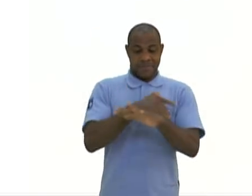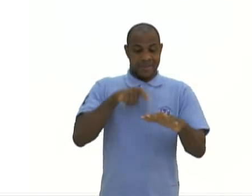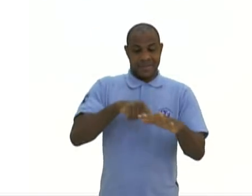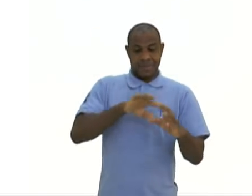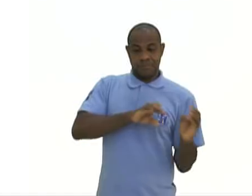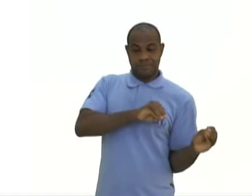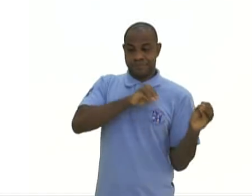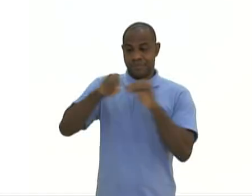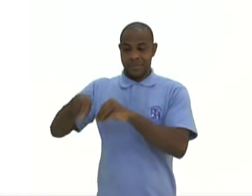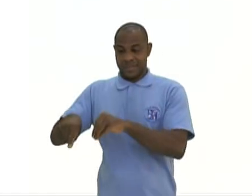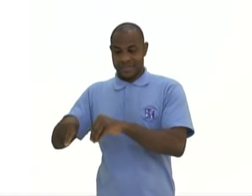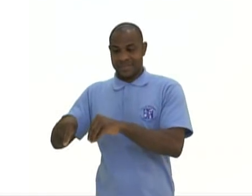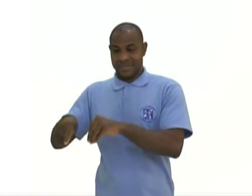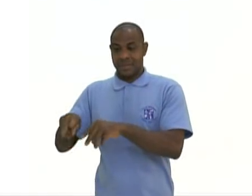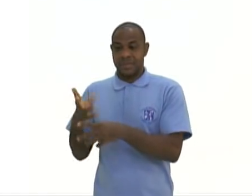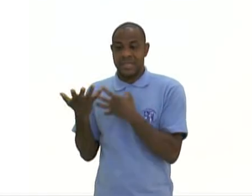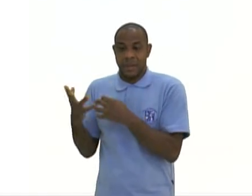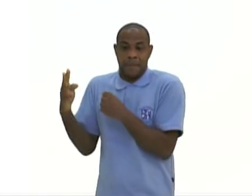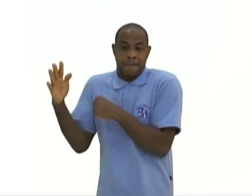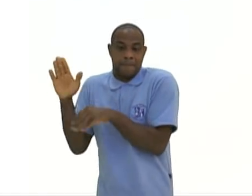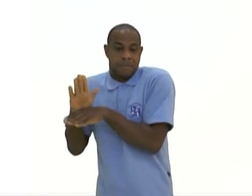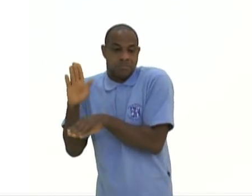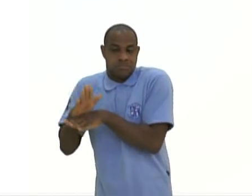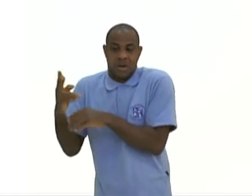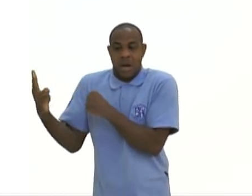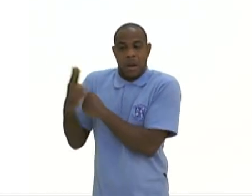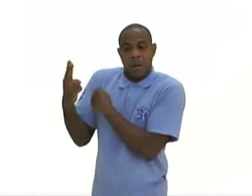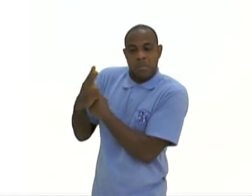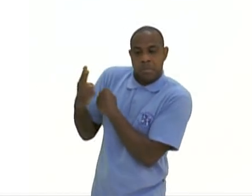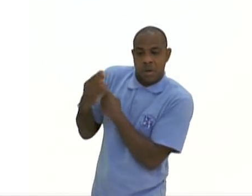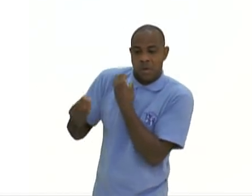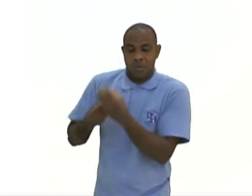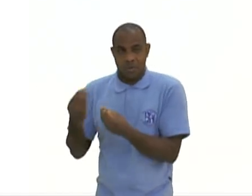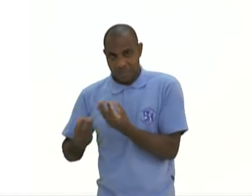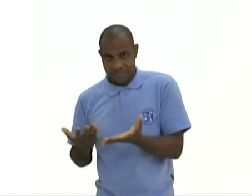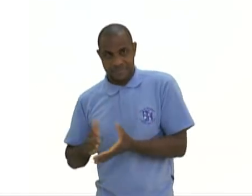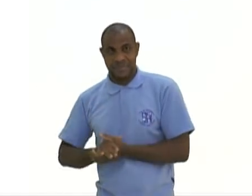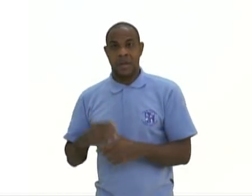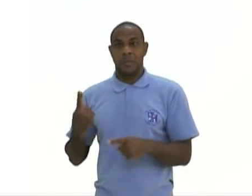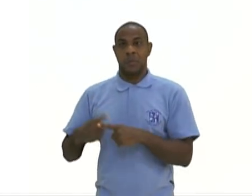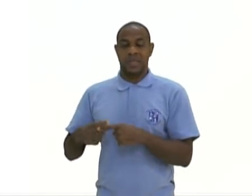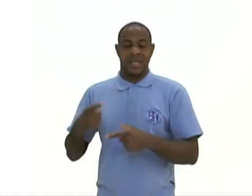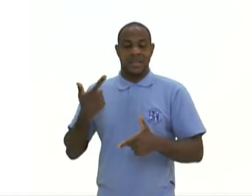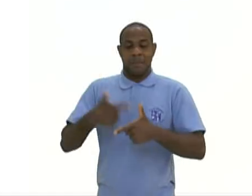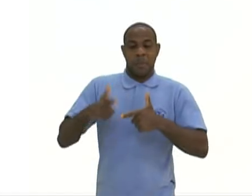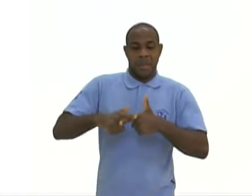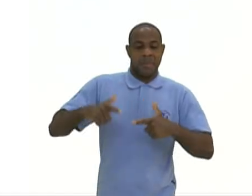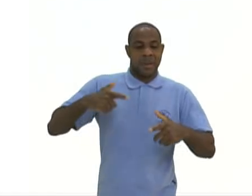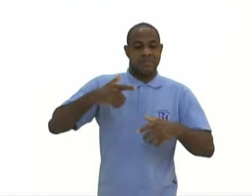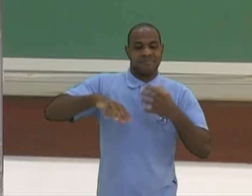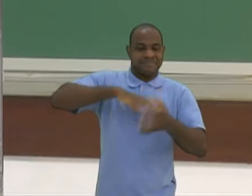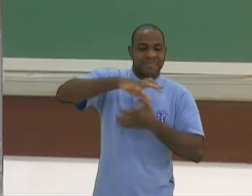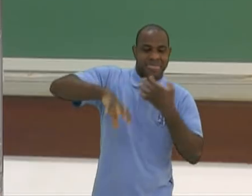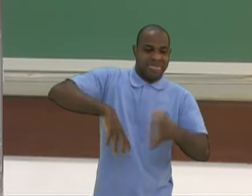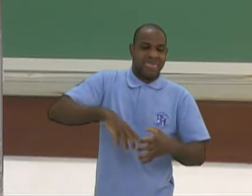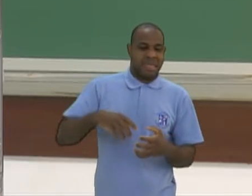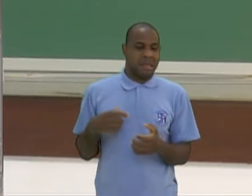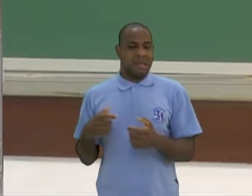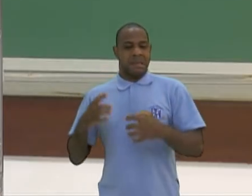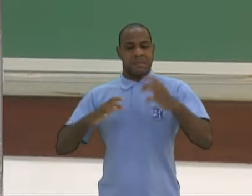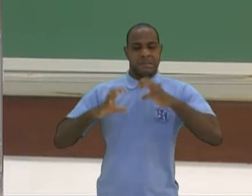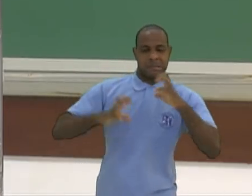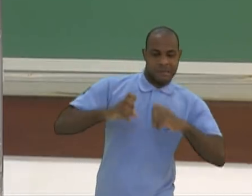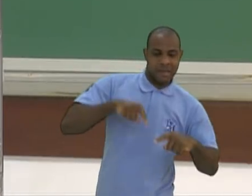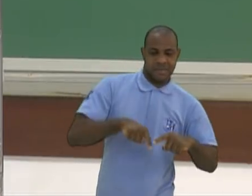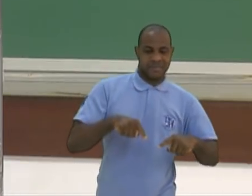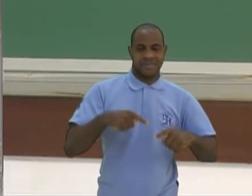trabalho na ruralização, no espaço rural. Por isso que é uma ruralização. É um fenômeno. Eu não conheço em outro momento da história que aconteceu uma coisa como essa.